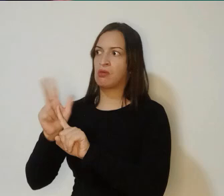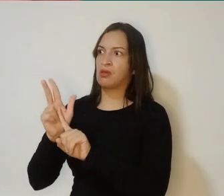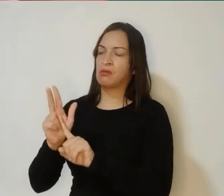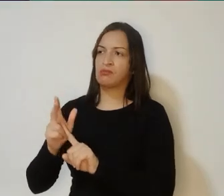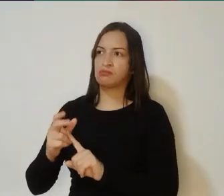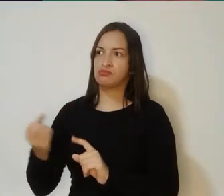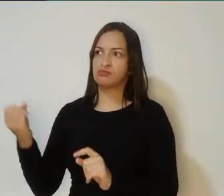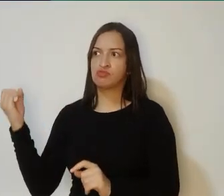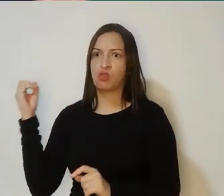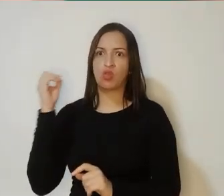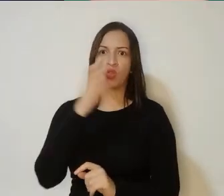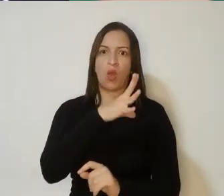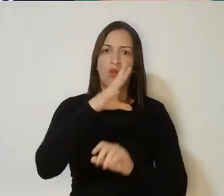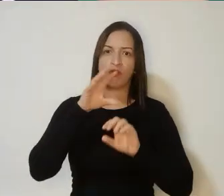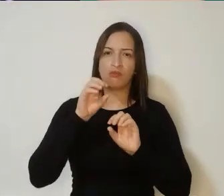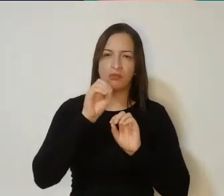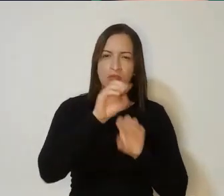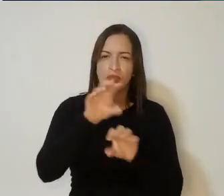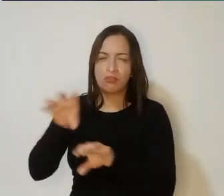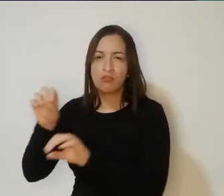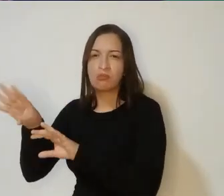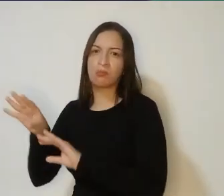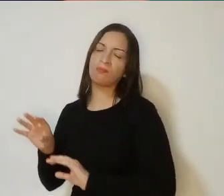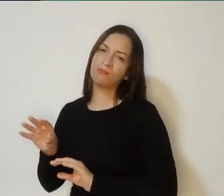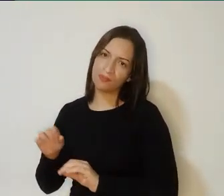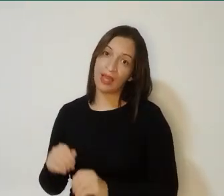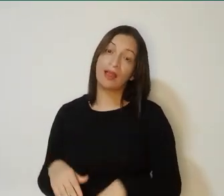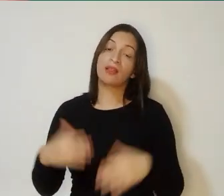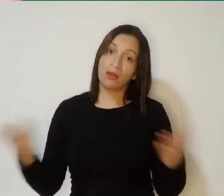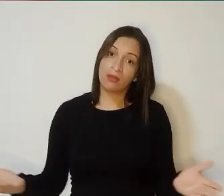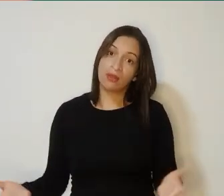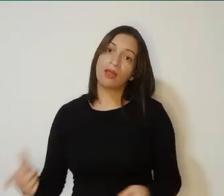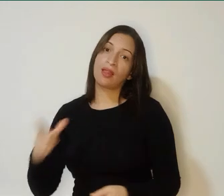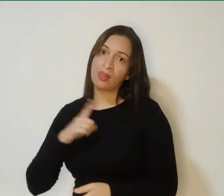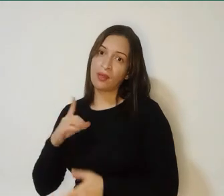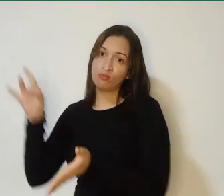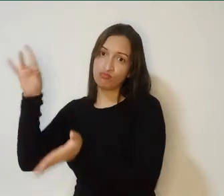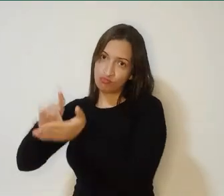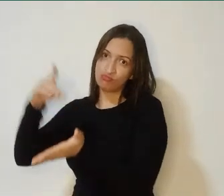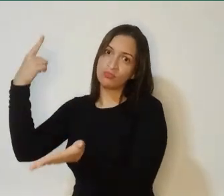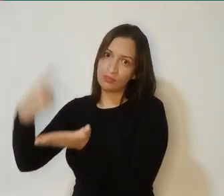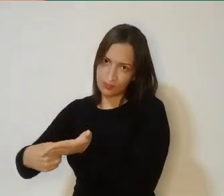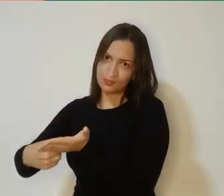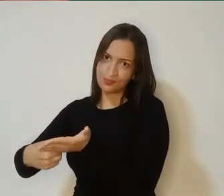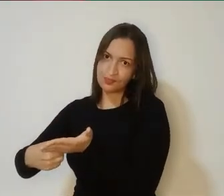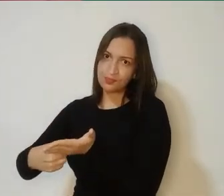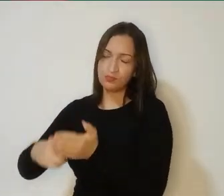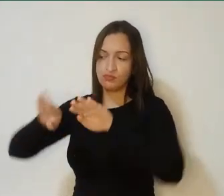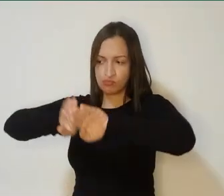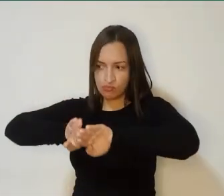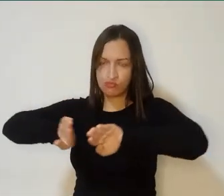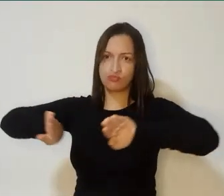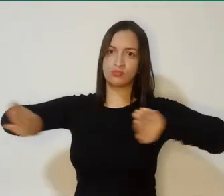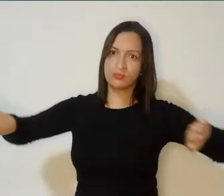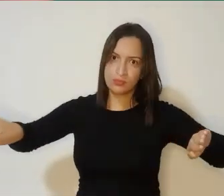país, né? Tem uma função social mais objetiva dentro da realidade. Então isso